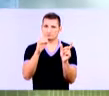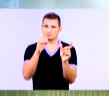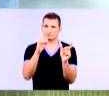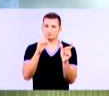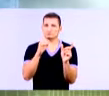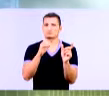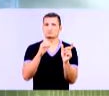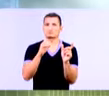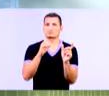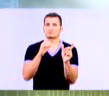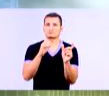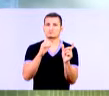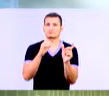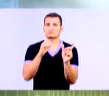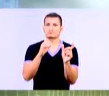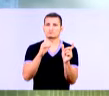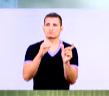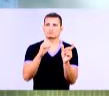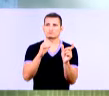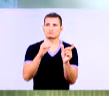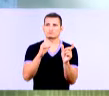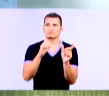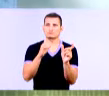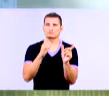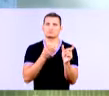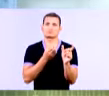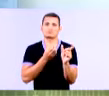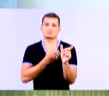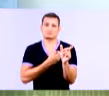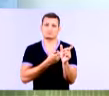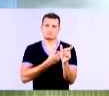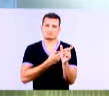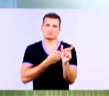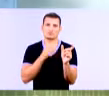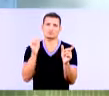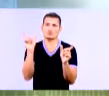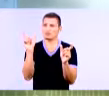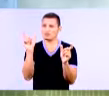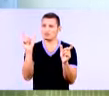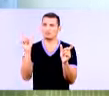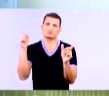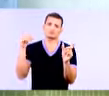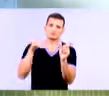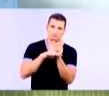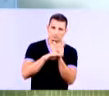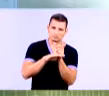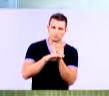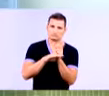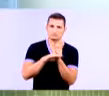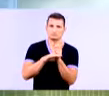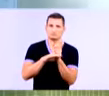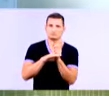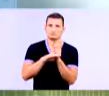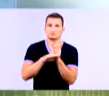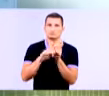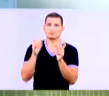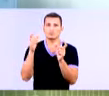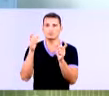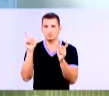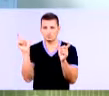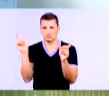30, pode ser um valor de uma outra variável, ó, essa idade vai receber a idade do professor José Márcio, quer dizer, uma outra